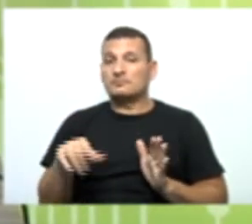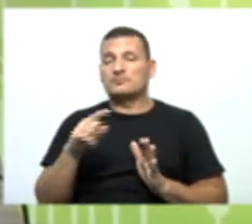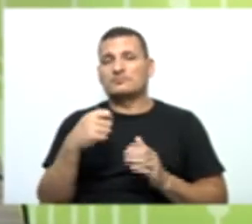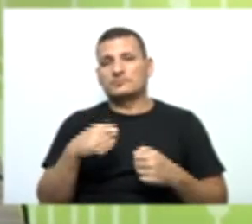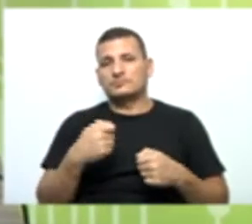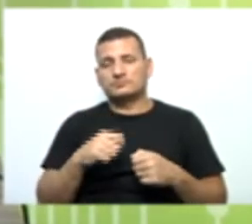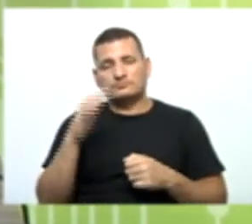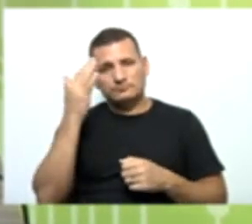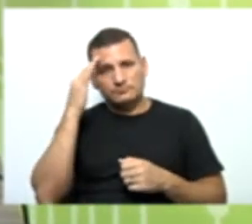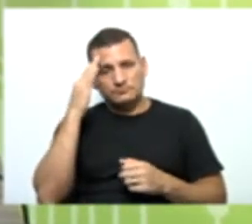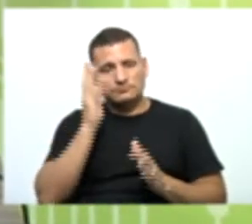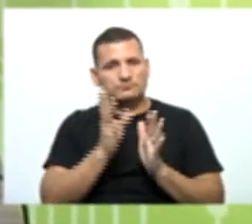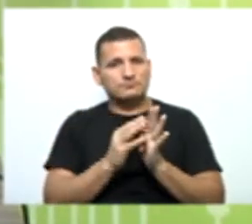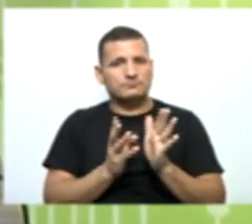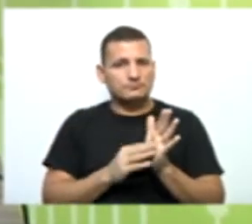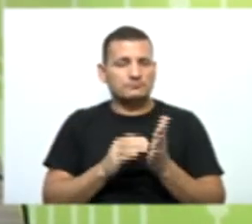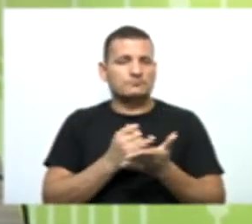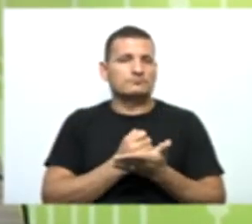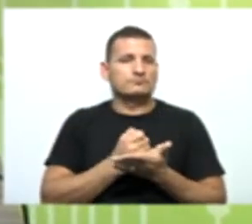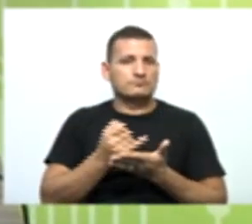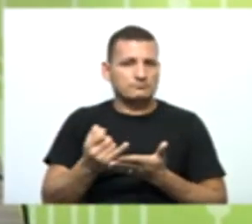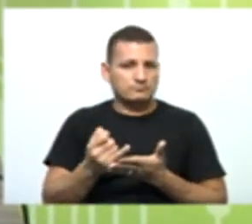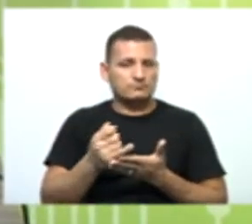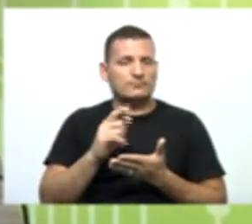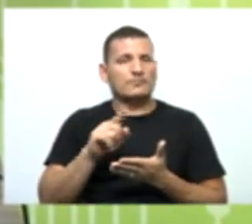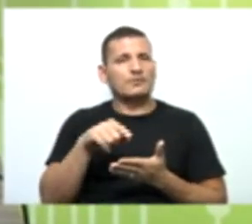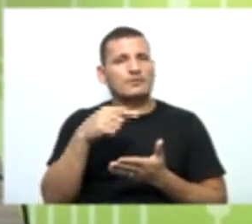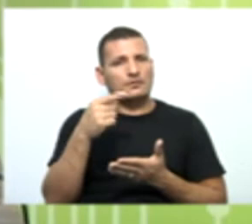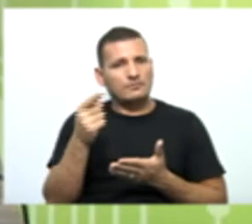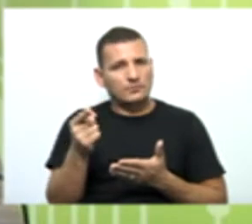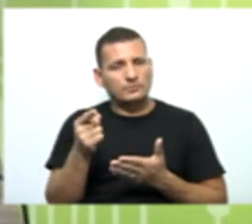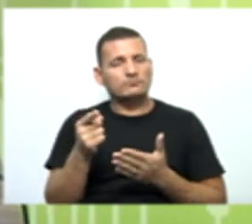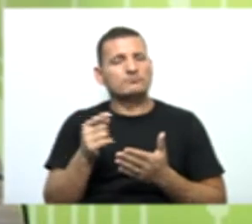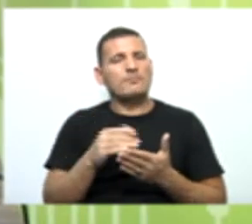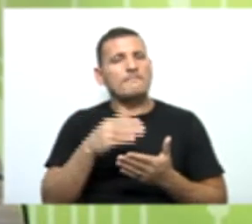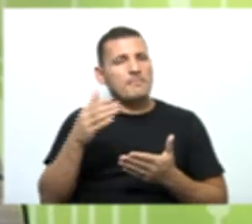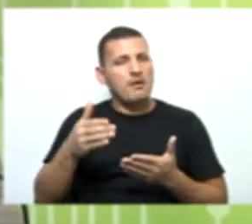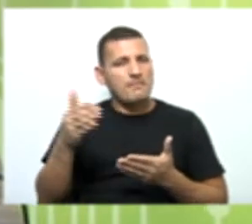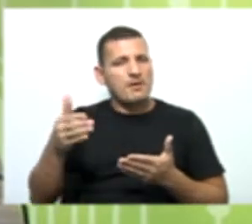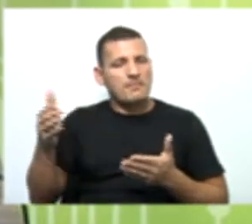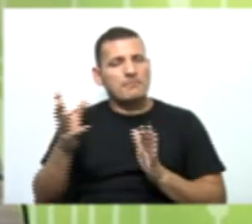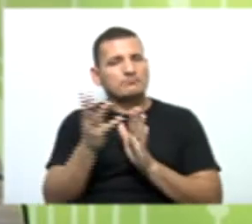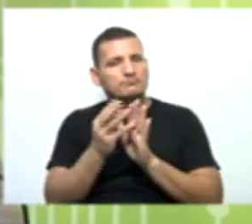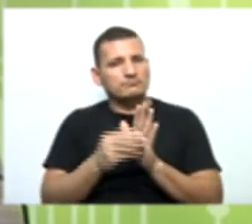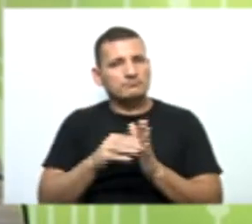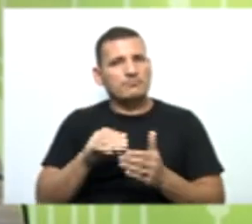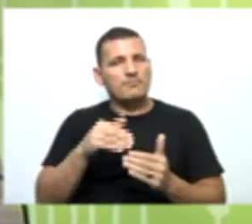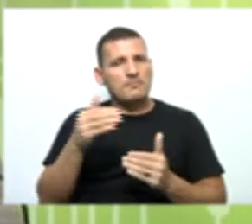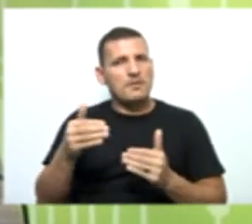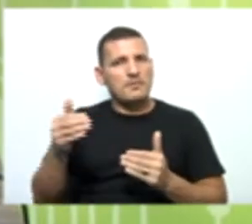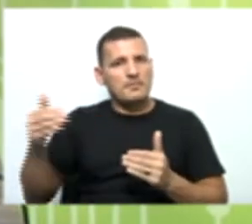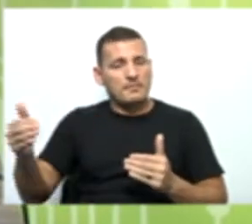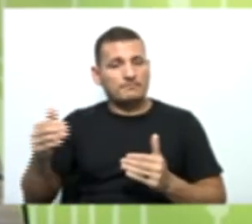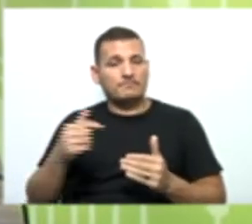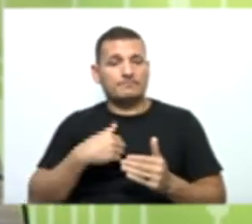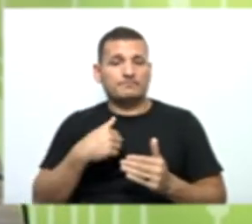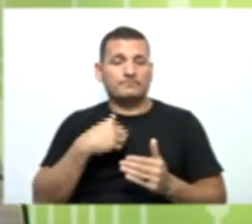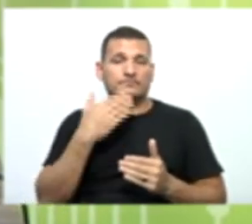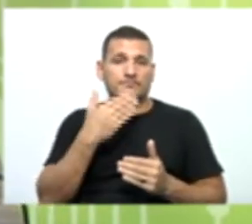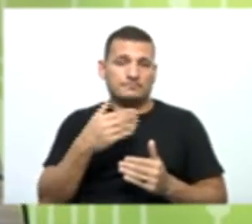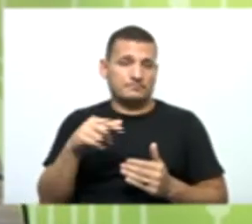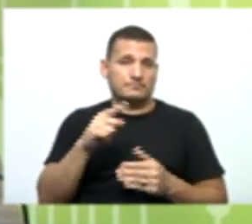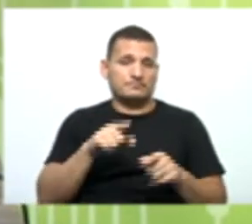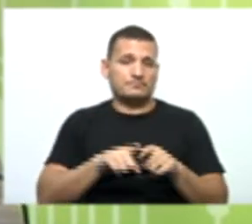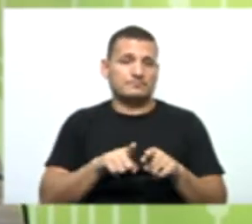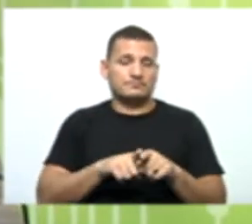precisam aprender esse conteúdo introdutório para a gente ir passando com tranquilidade pelos próximos conteúdos, ok? Eu até peço que, se possível,